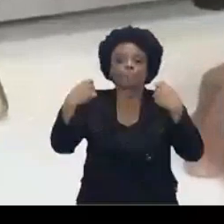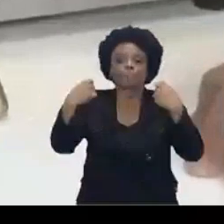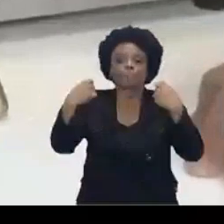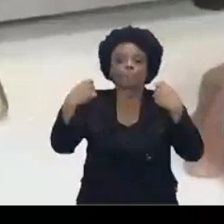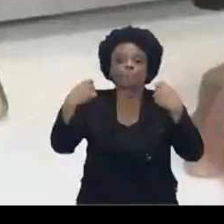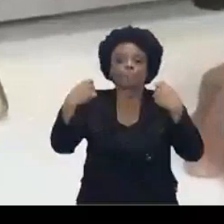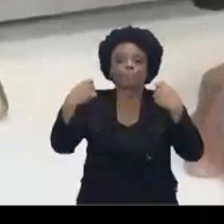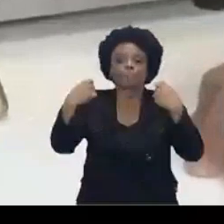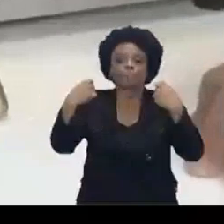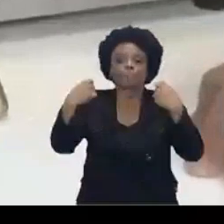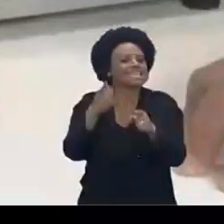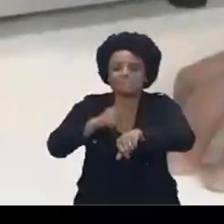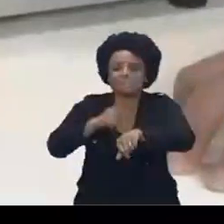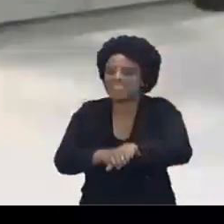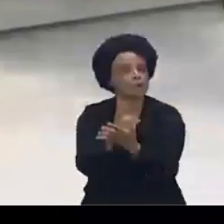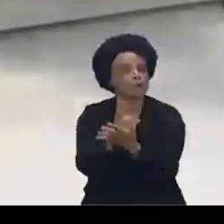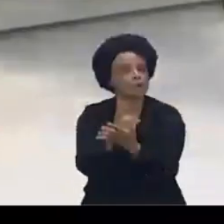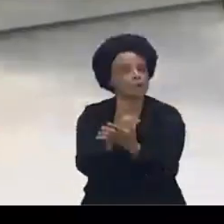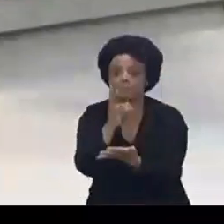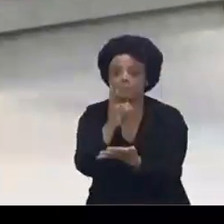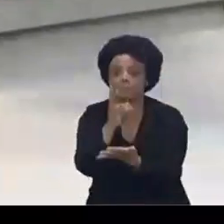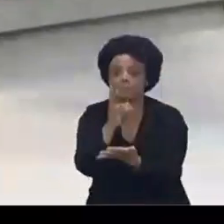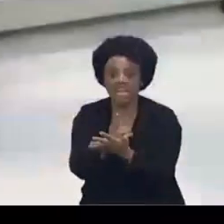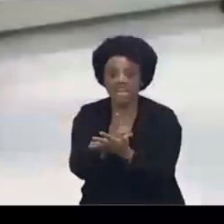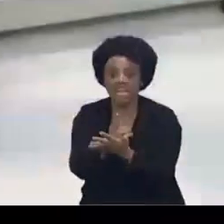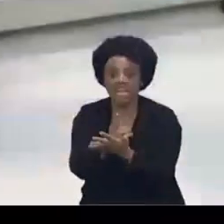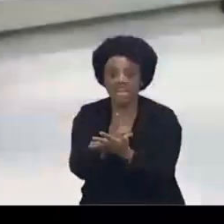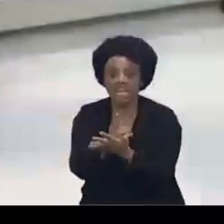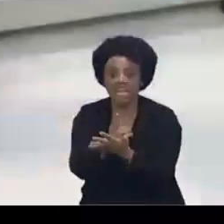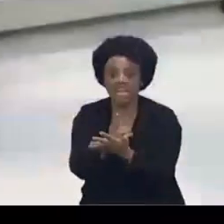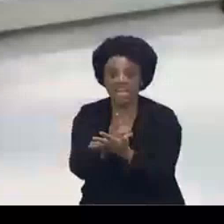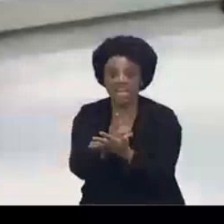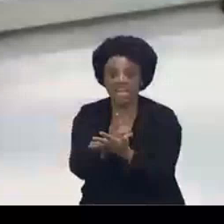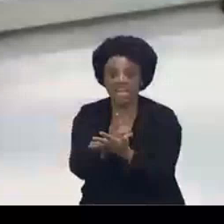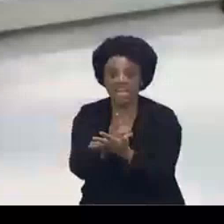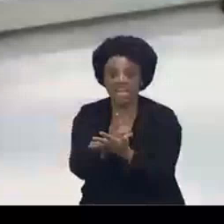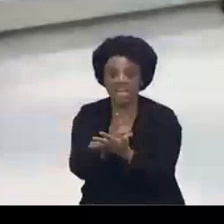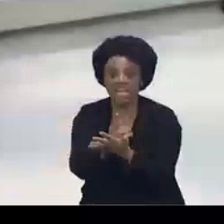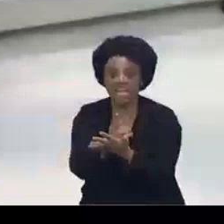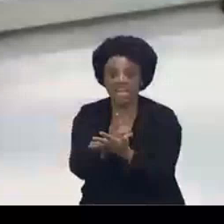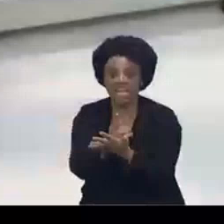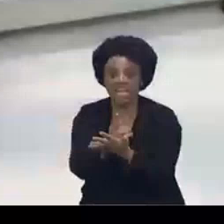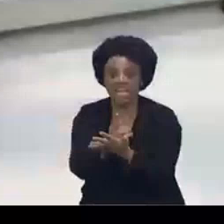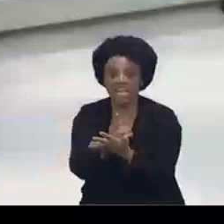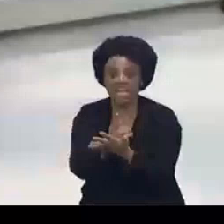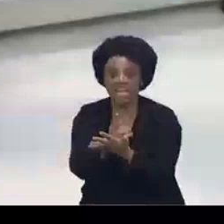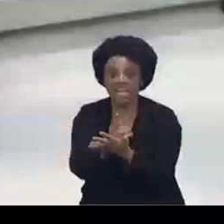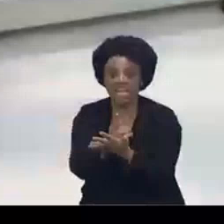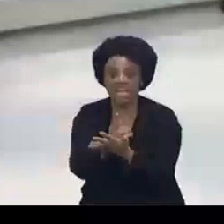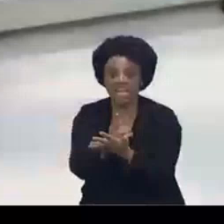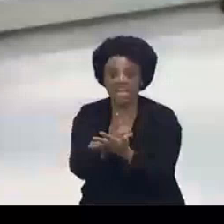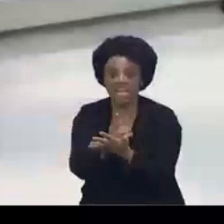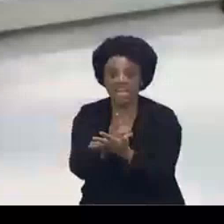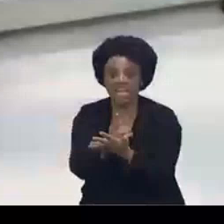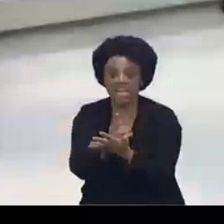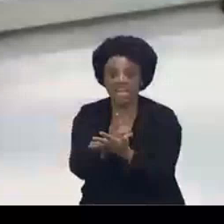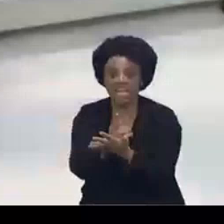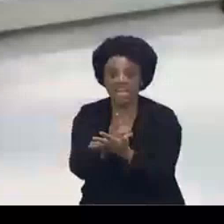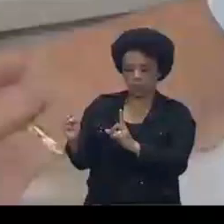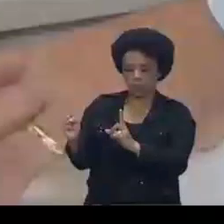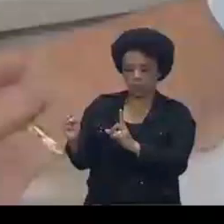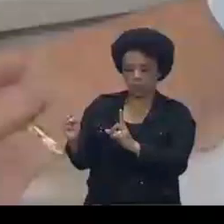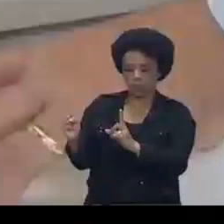ok? Então, o tempo para os mesmos deslocamentos, eles terão que ser iguais.